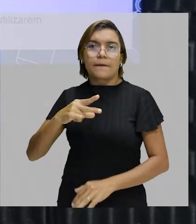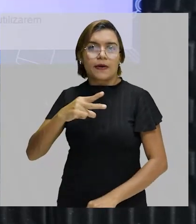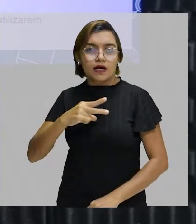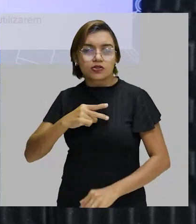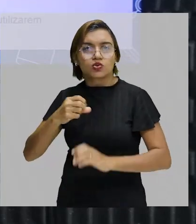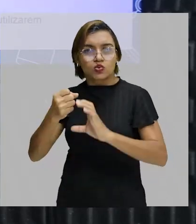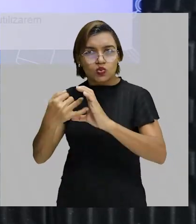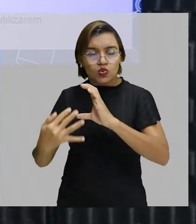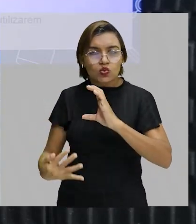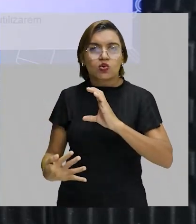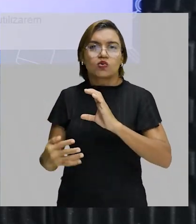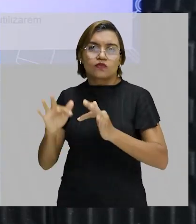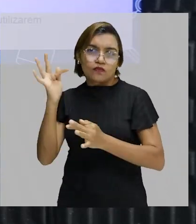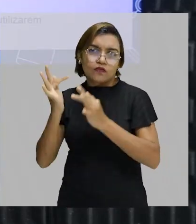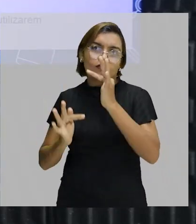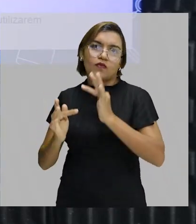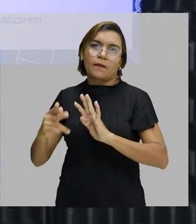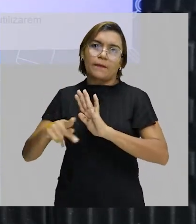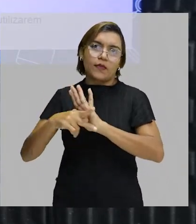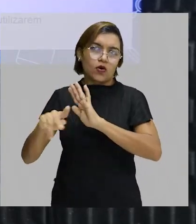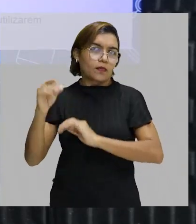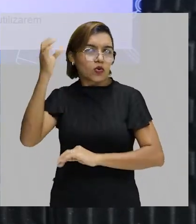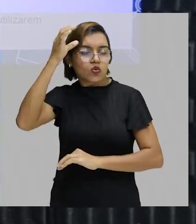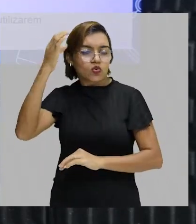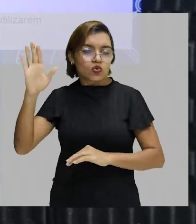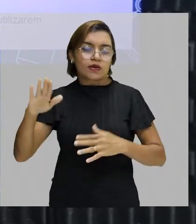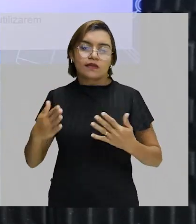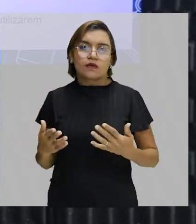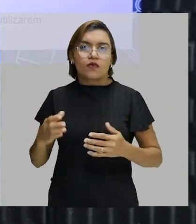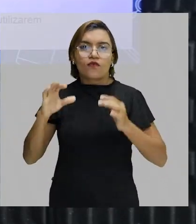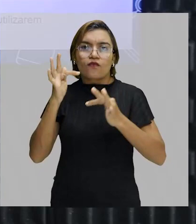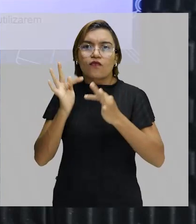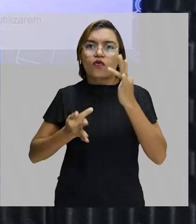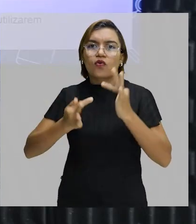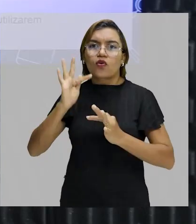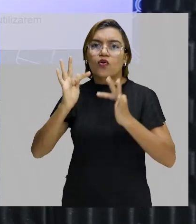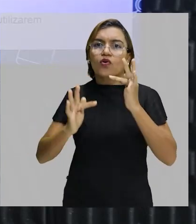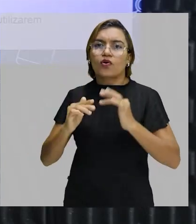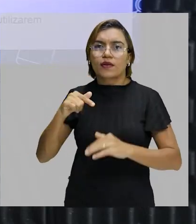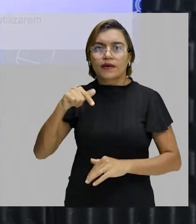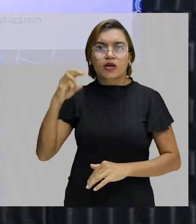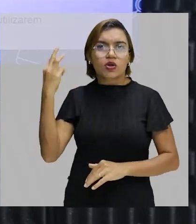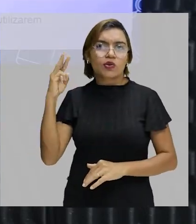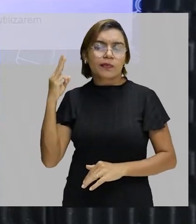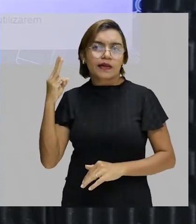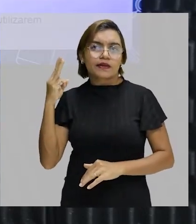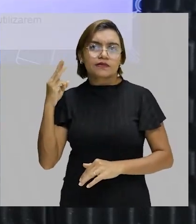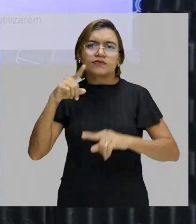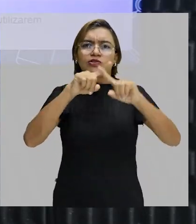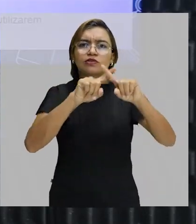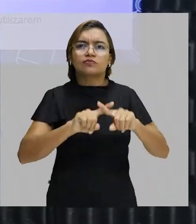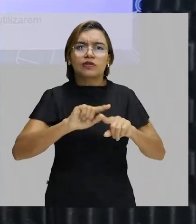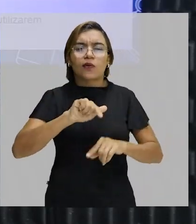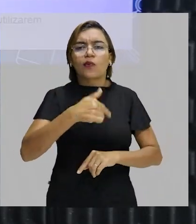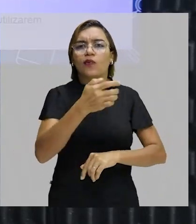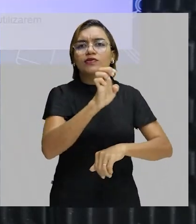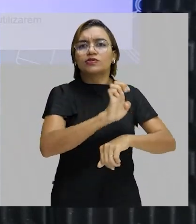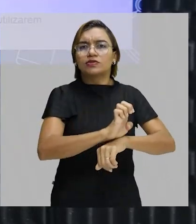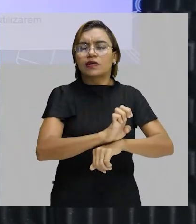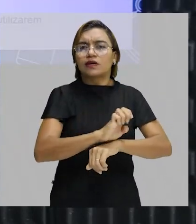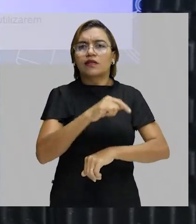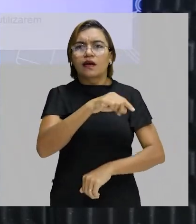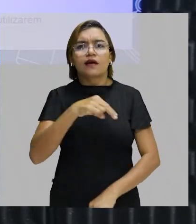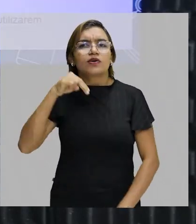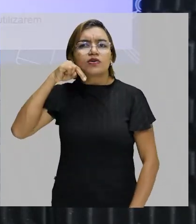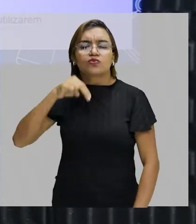suas características, tem o seu folclore, tem a sua cultura. Então, folclore, o que é aqui do Maranhão não pode disputar com o que é lá do Rio Grande do